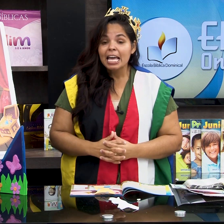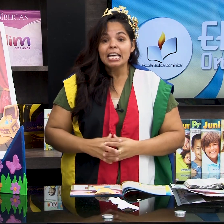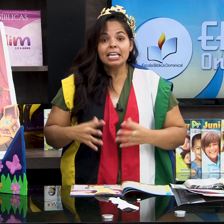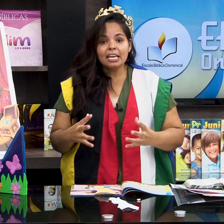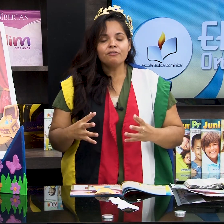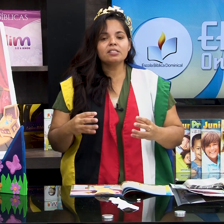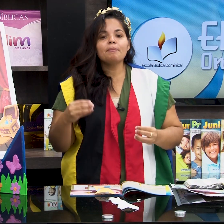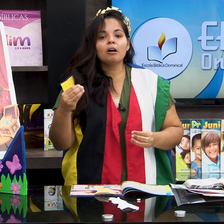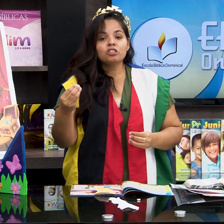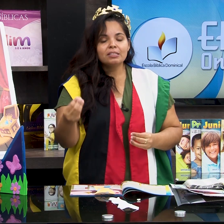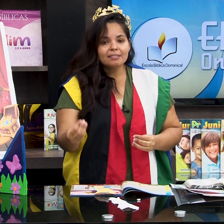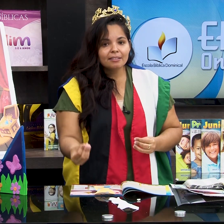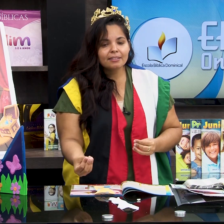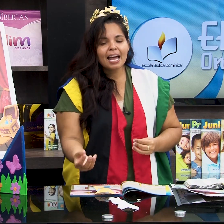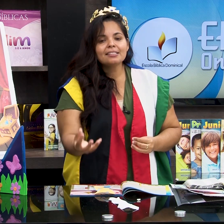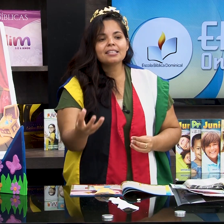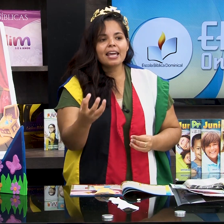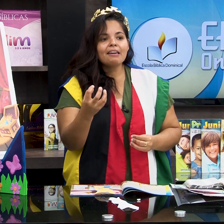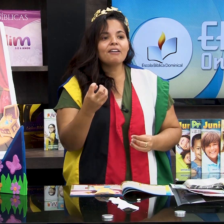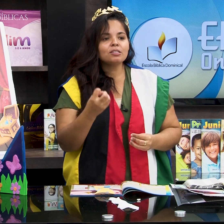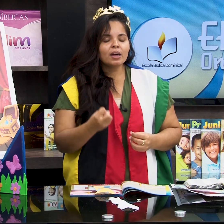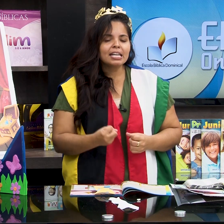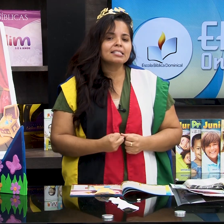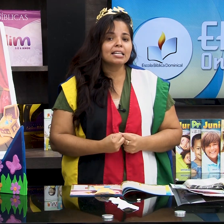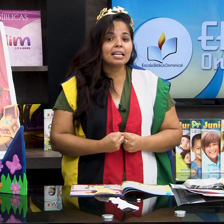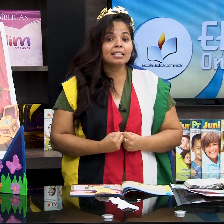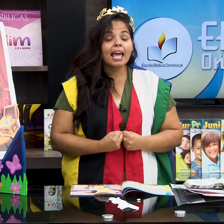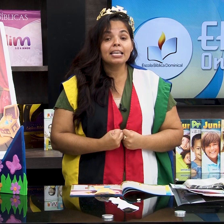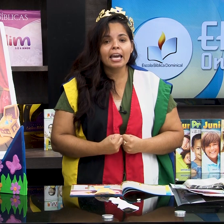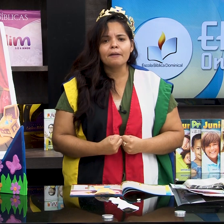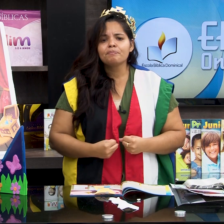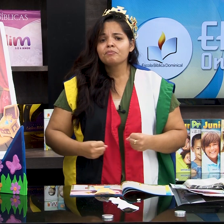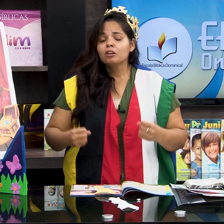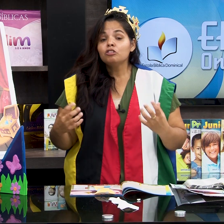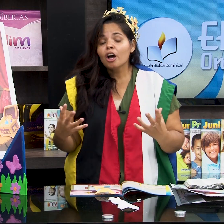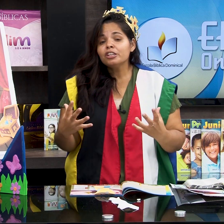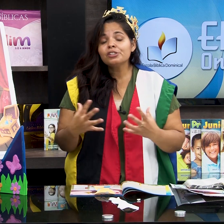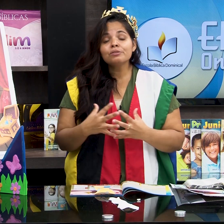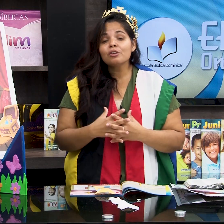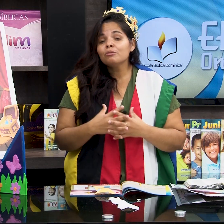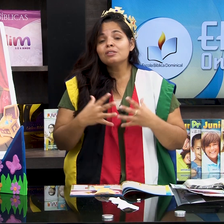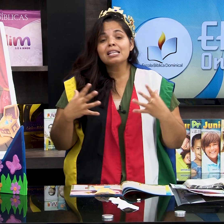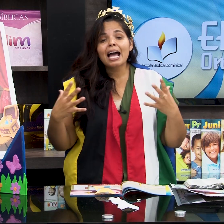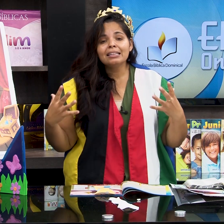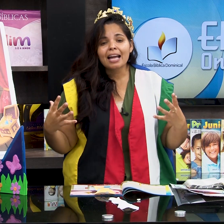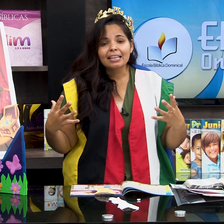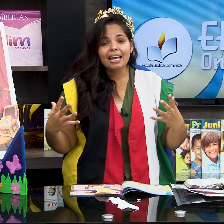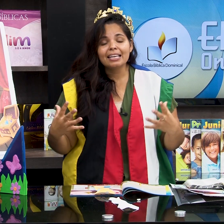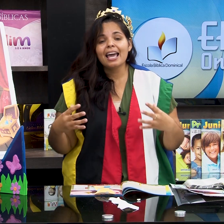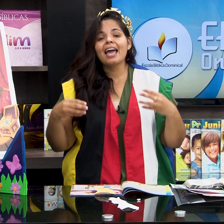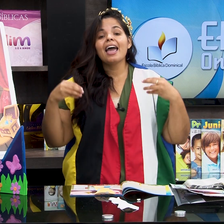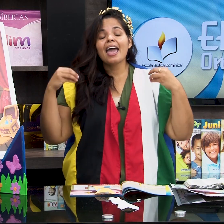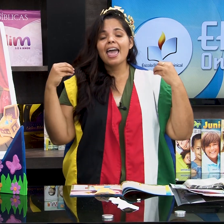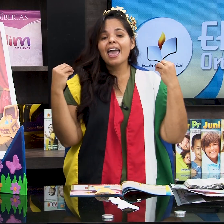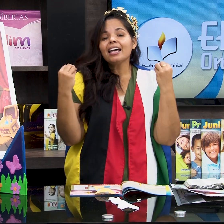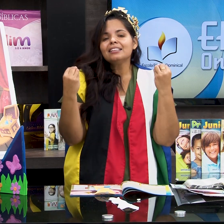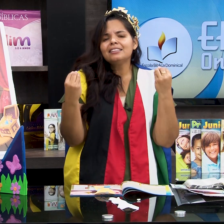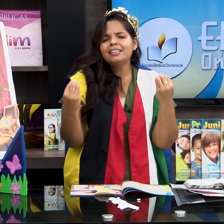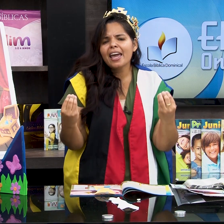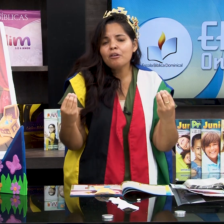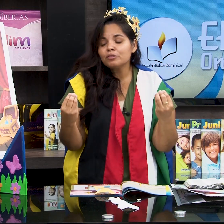né? E você pode trazer, levar a sua criança a entender que nós não somos nada. Quem